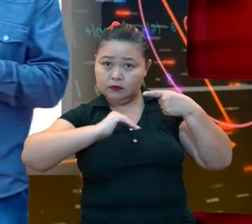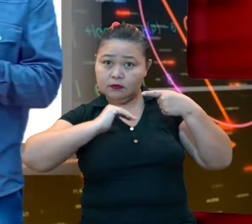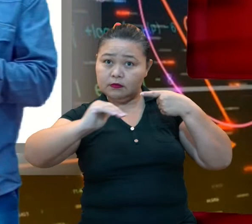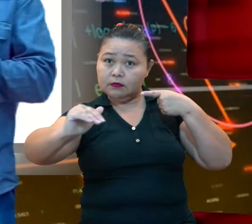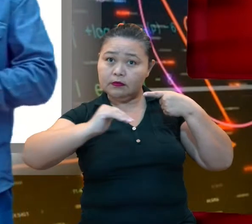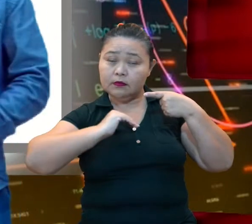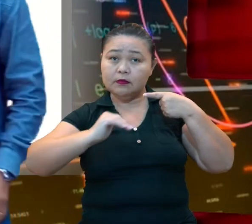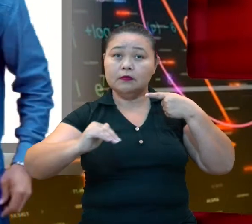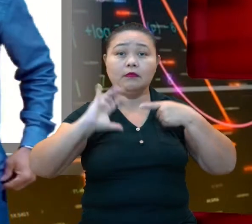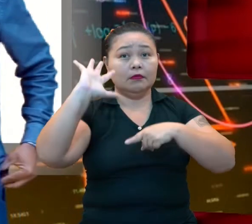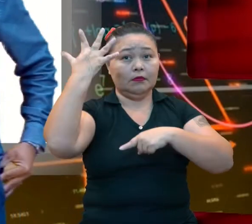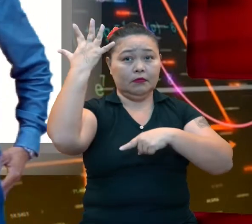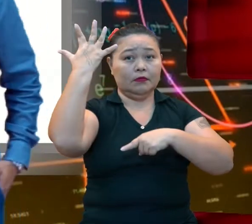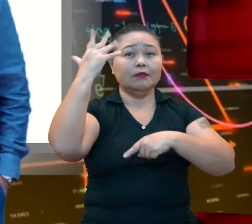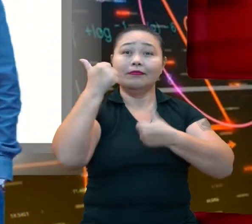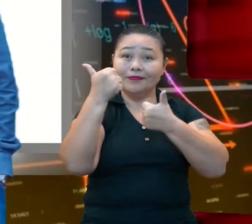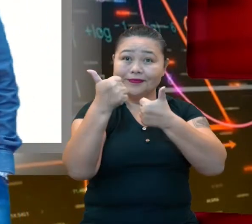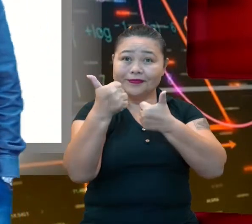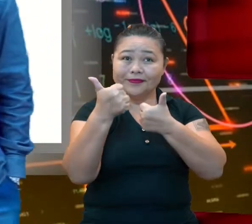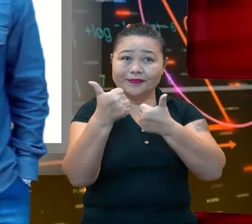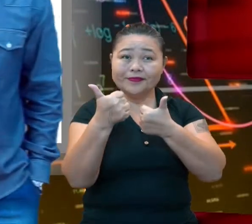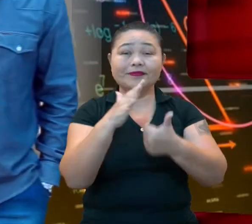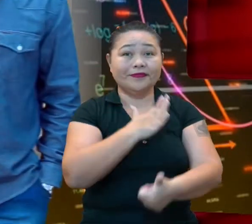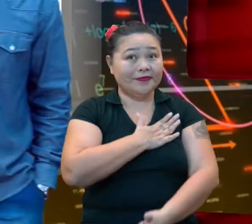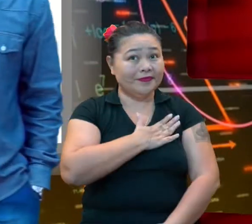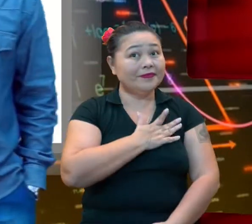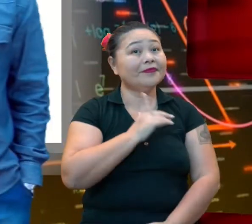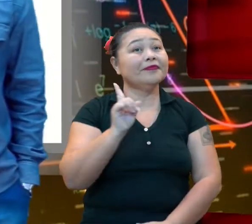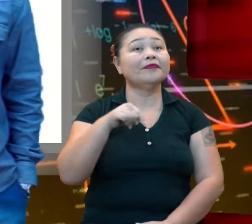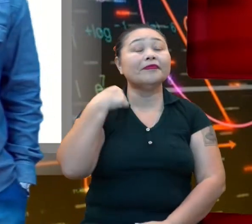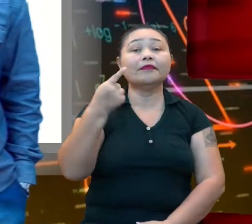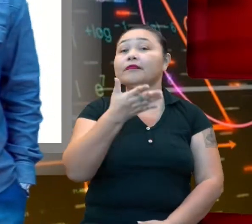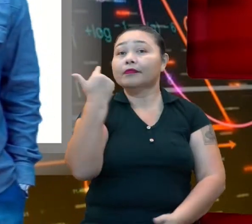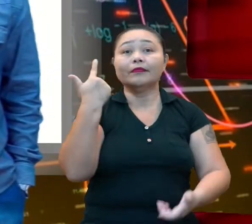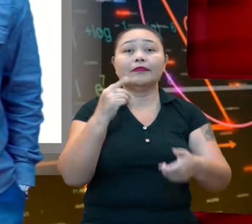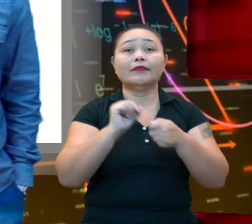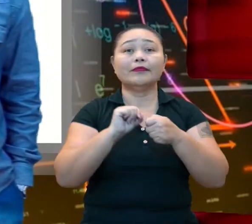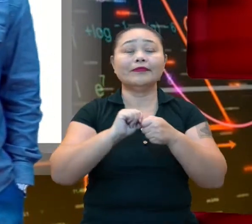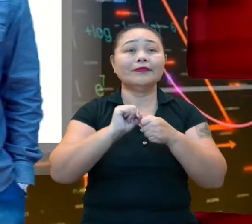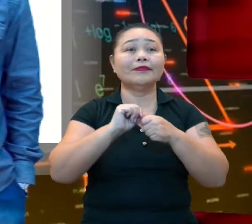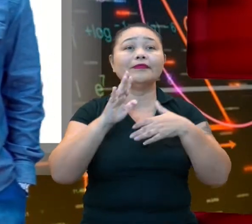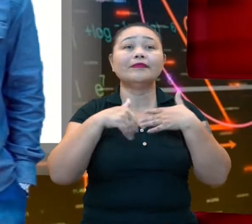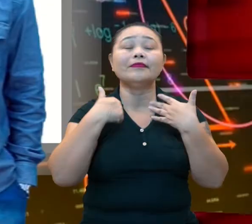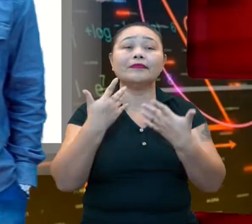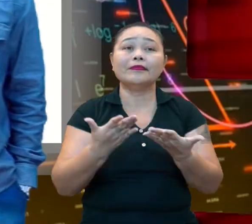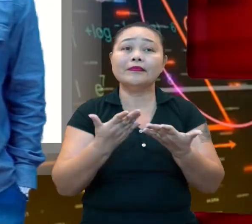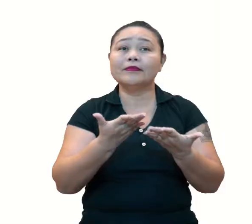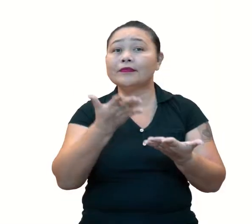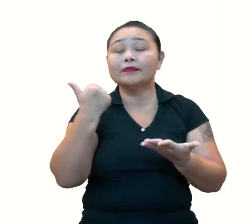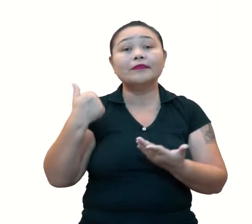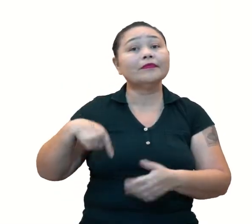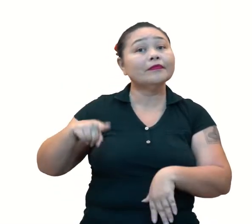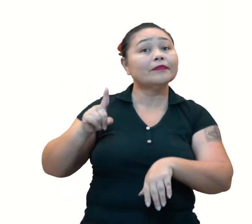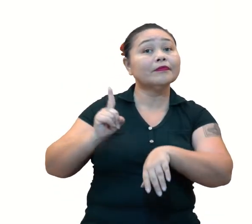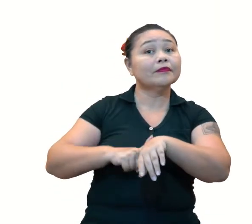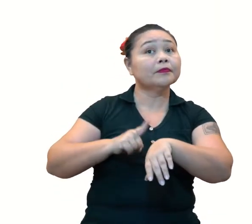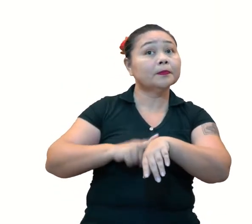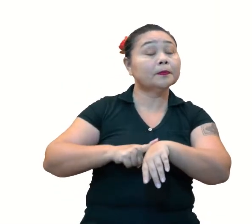tá da árvore. Curtiu? Perfeito. Gostou? Vai dar certo. Vamos fazer, tá bom? E claro, vamos lá então, agora é hora